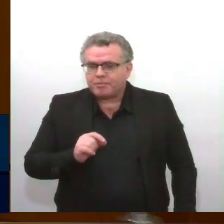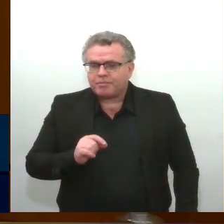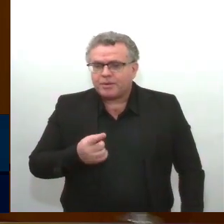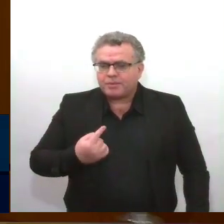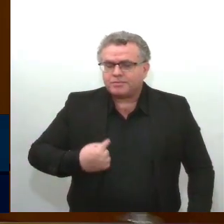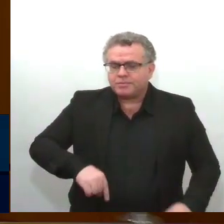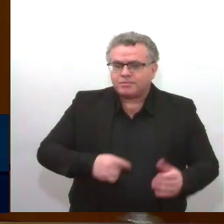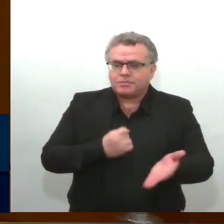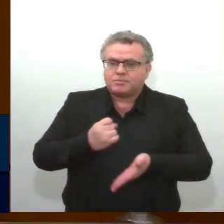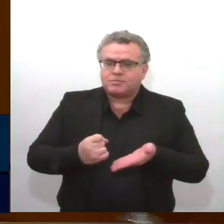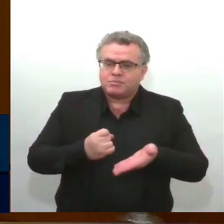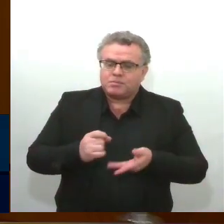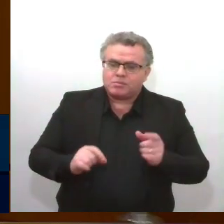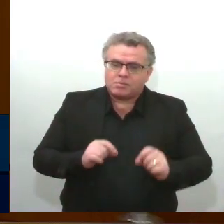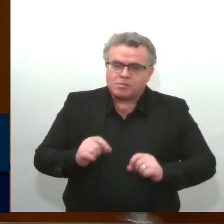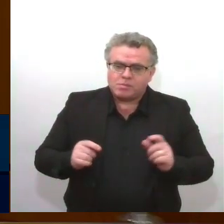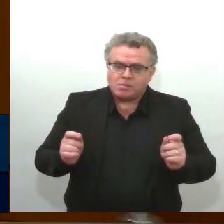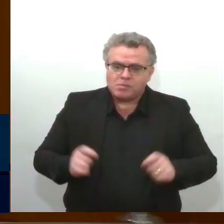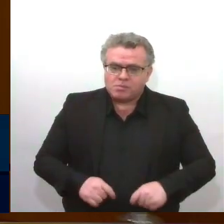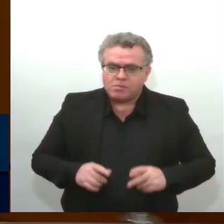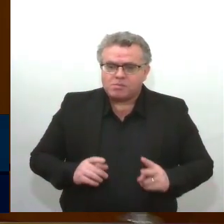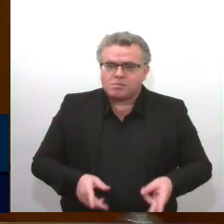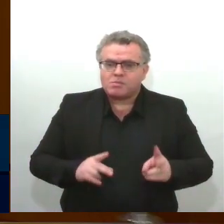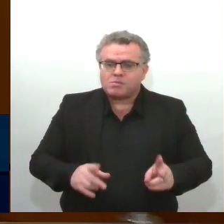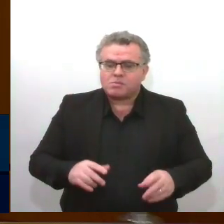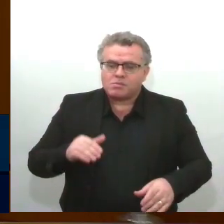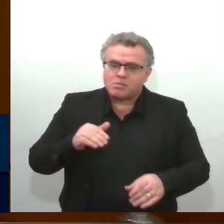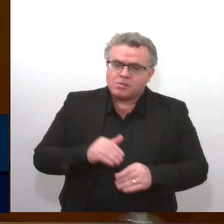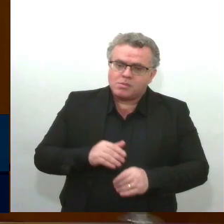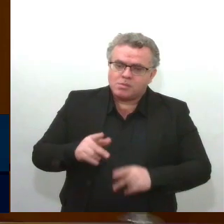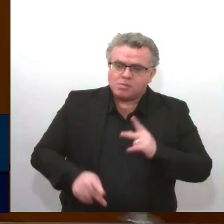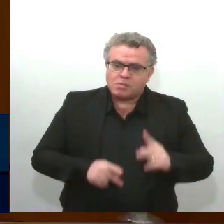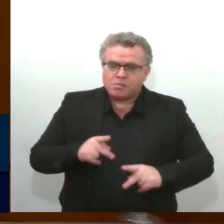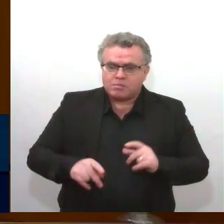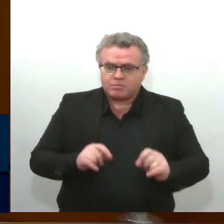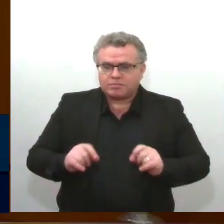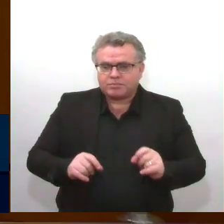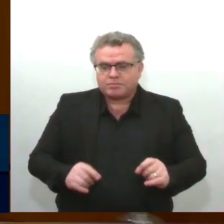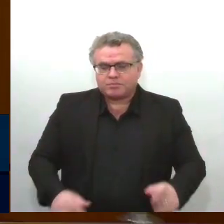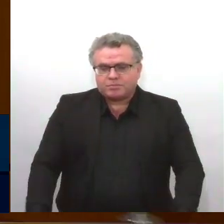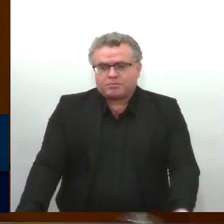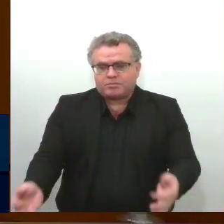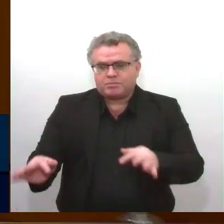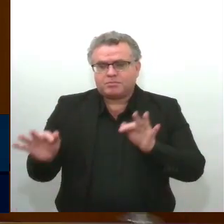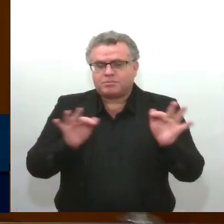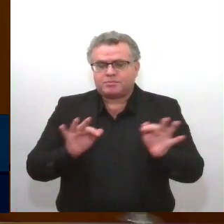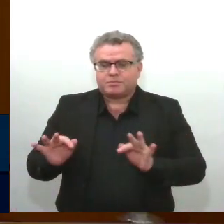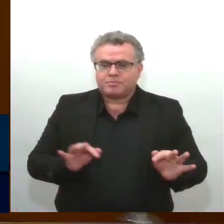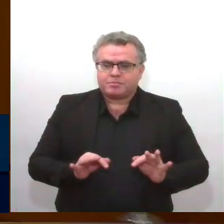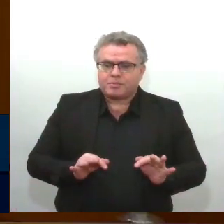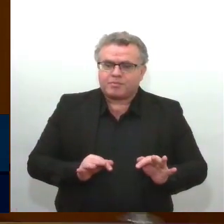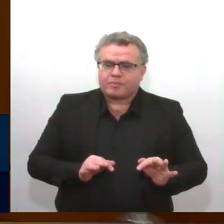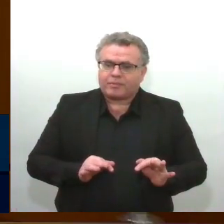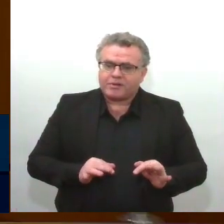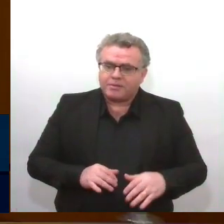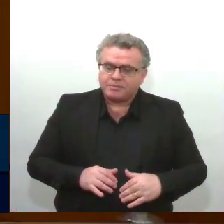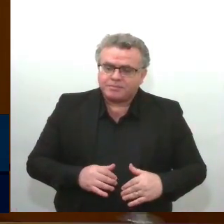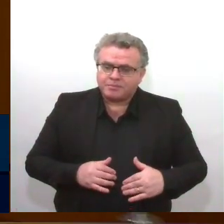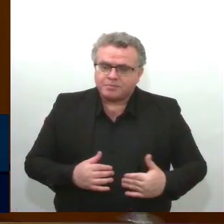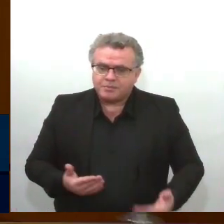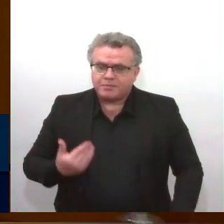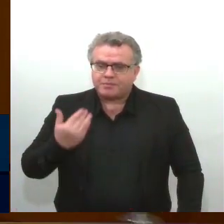nossa maior votação feliz de poder passar de casa em casa batendo as